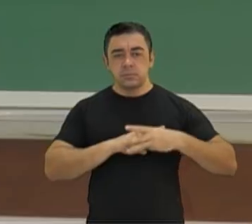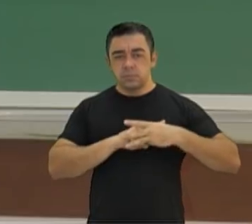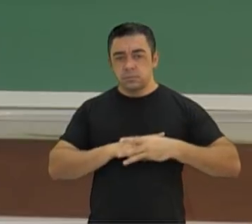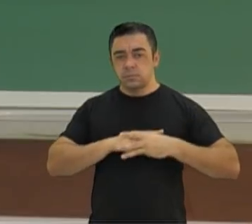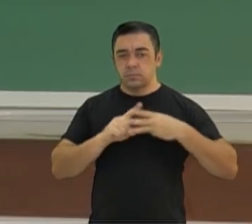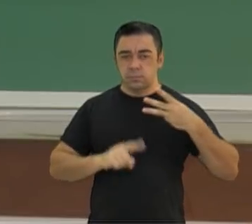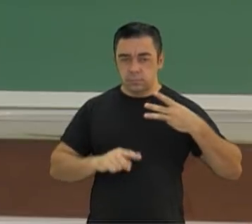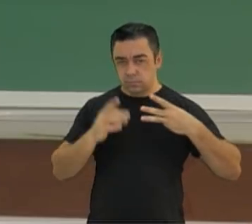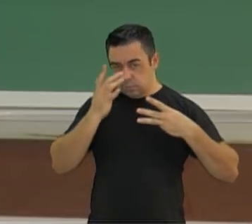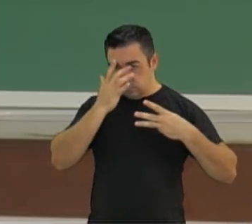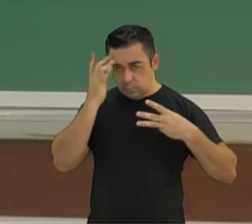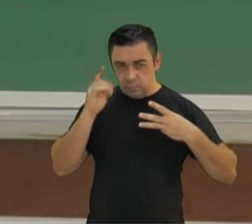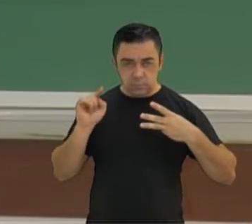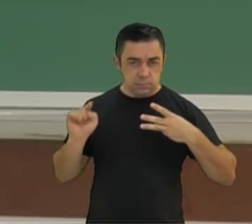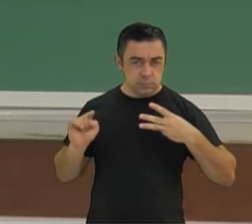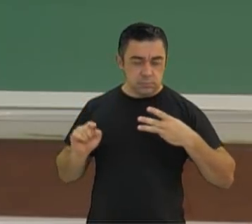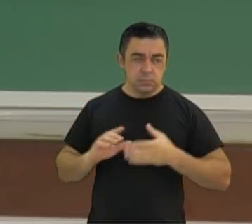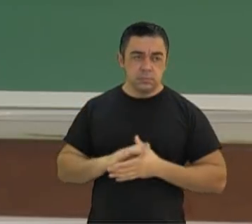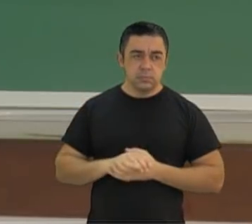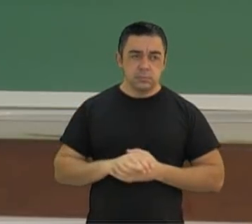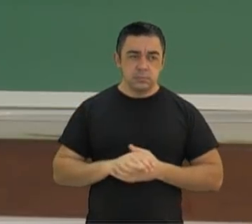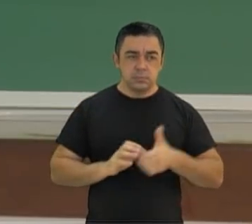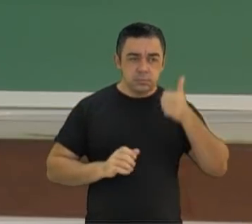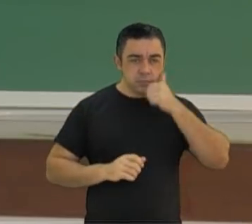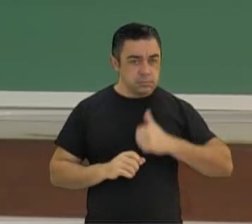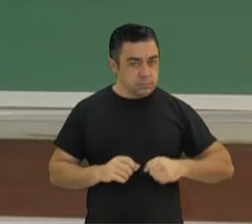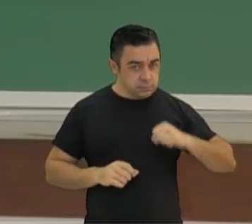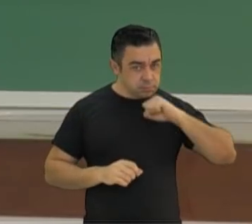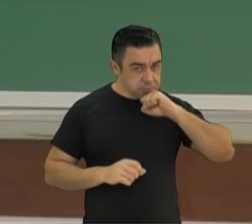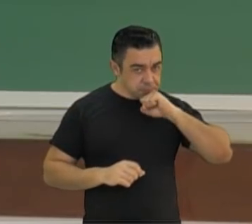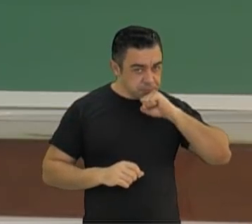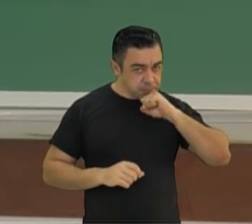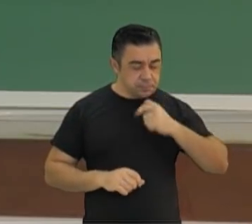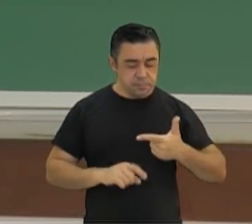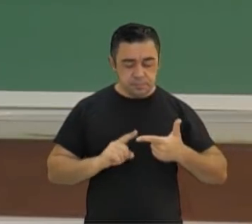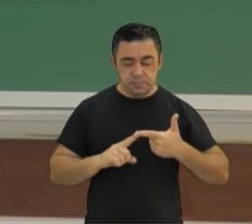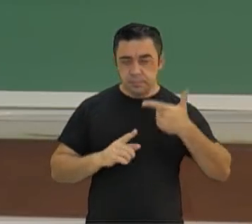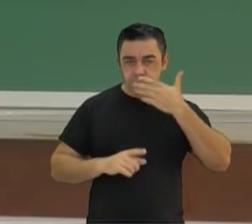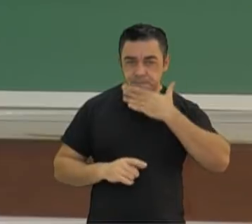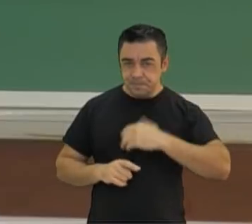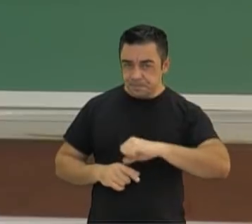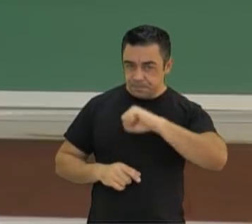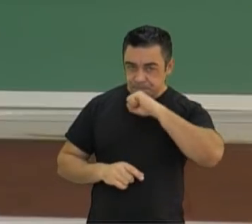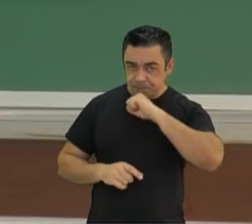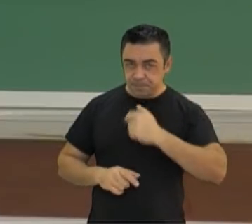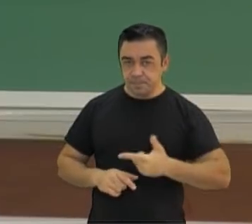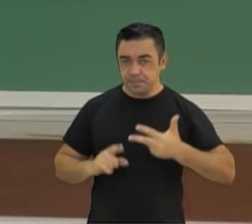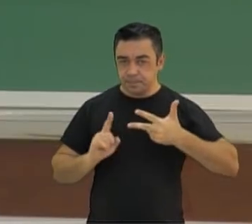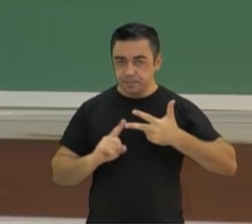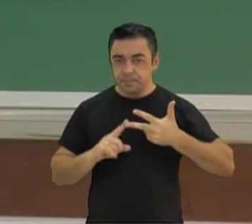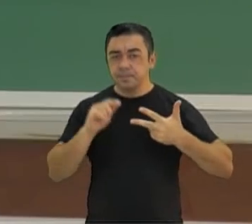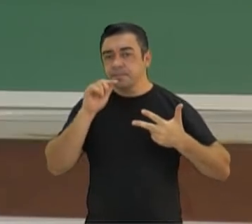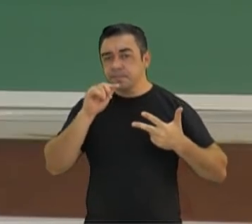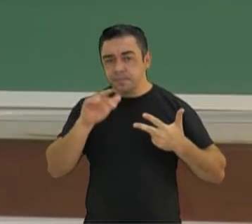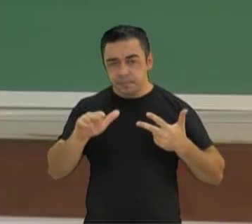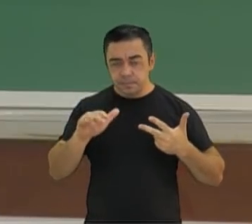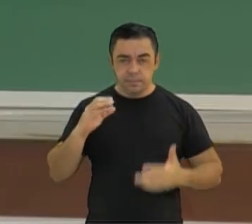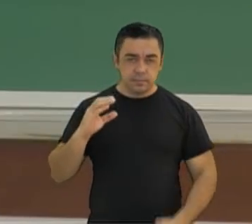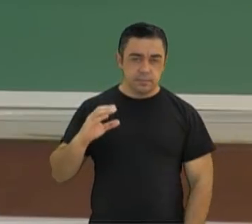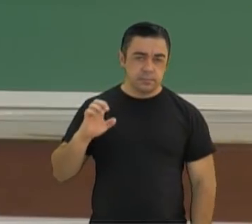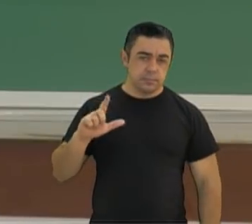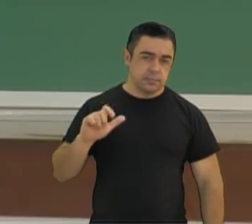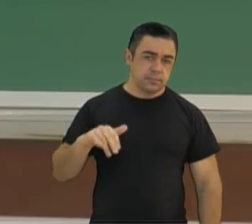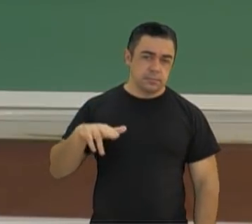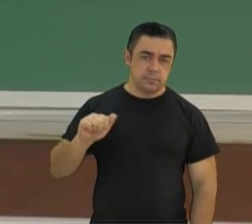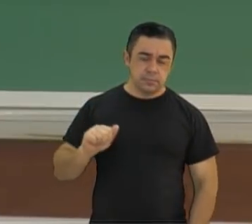no quadrinho. Então, nós temos a mãe do Murilo, o pai do Murilo e a Celina, provavelmente a irmã